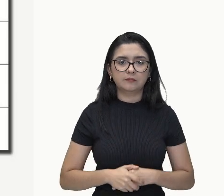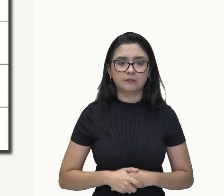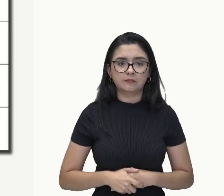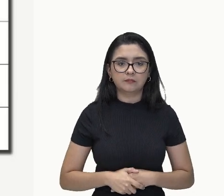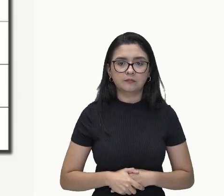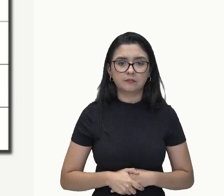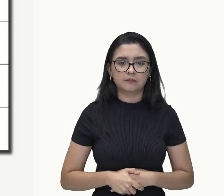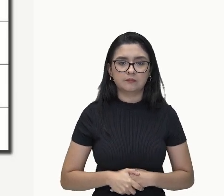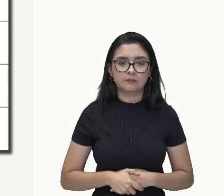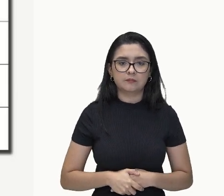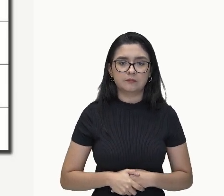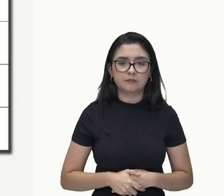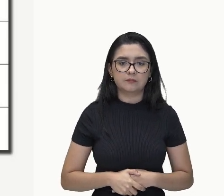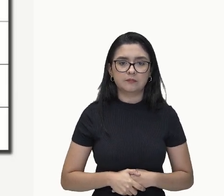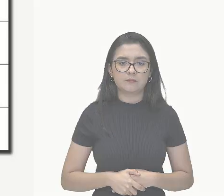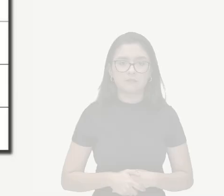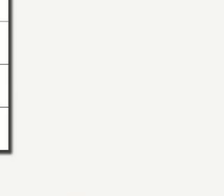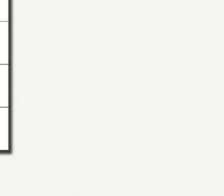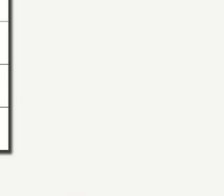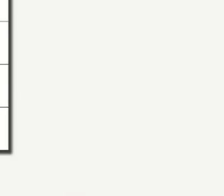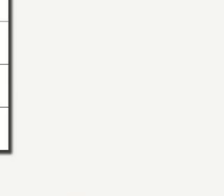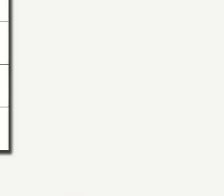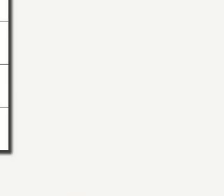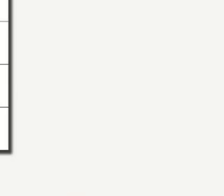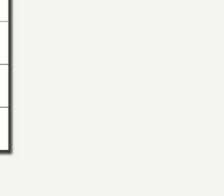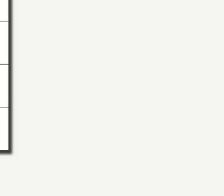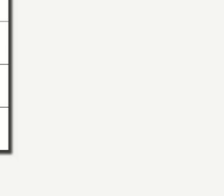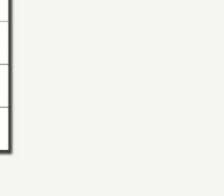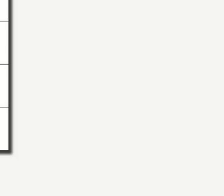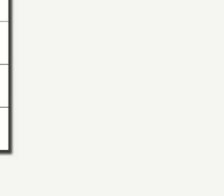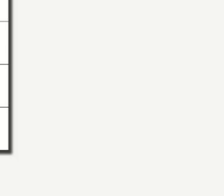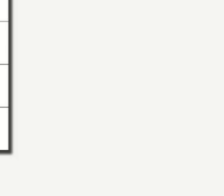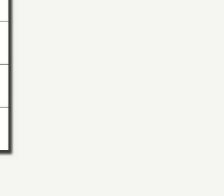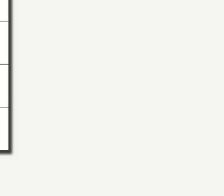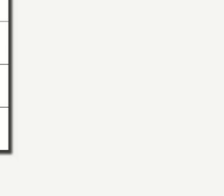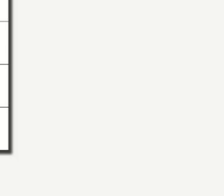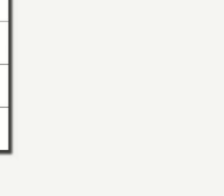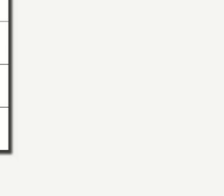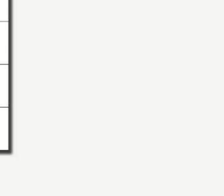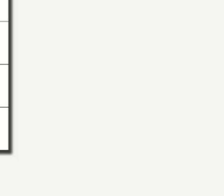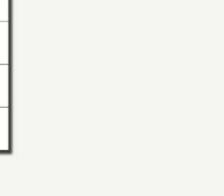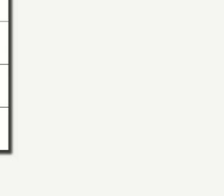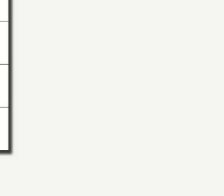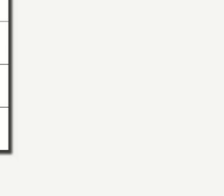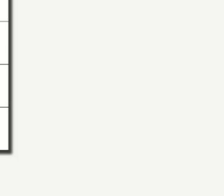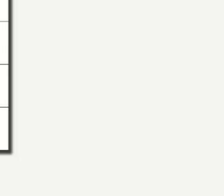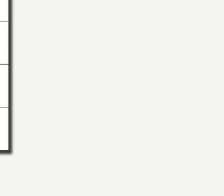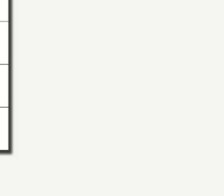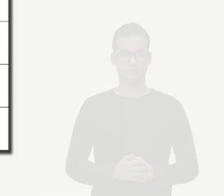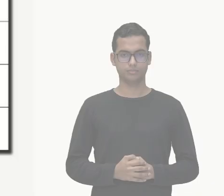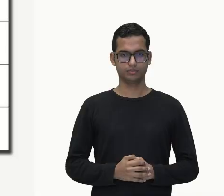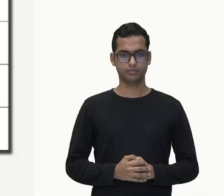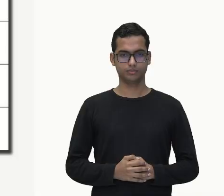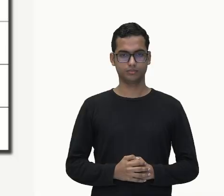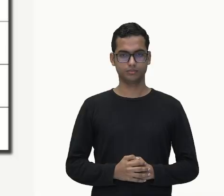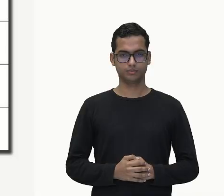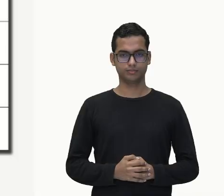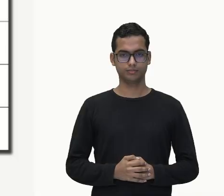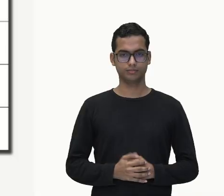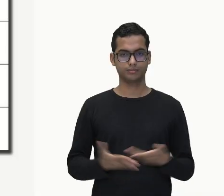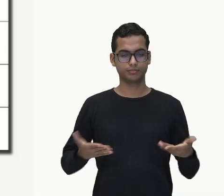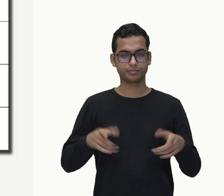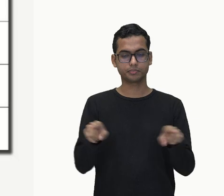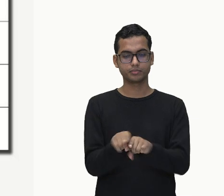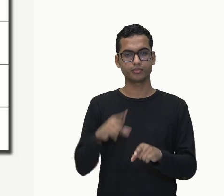da terceira conjugação, né? Esses daqui, eles pegam carona com as